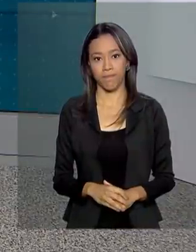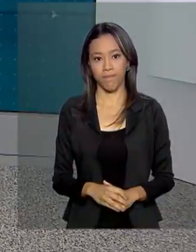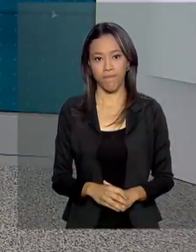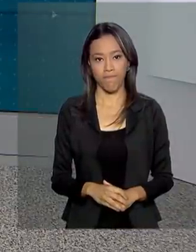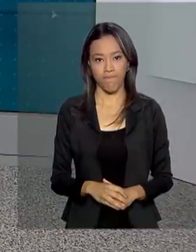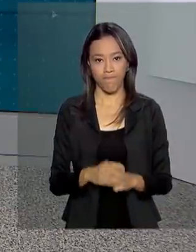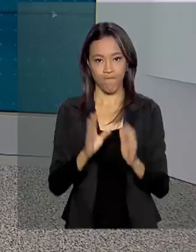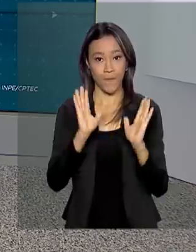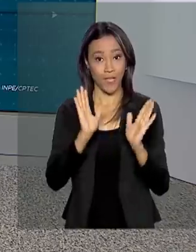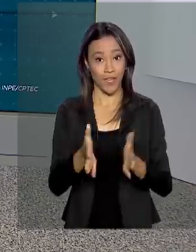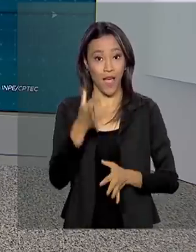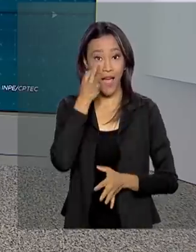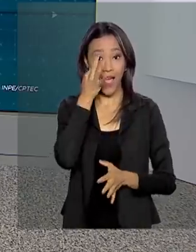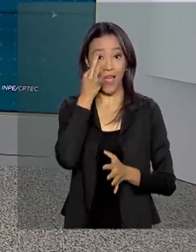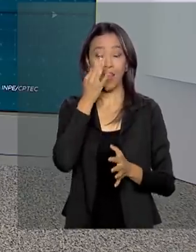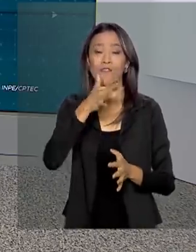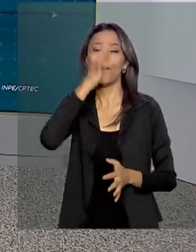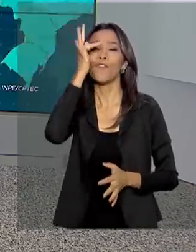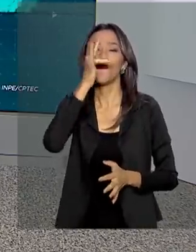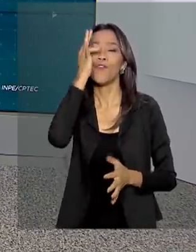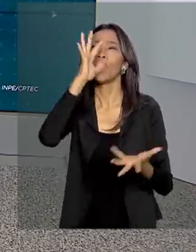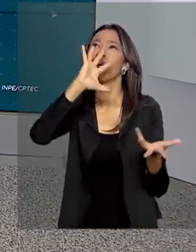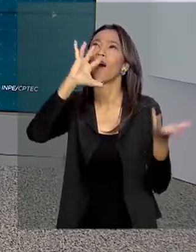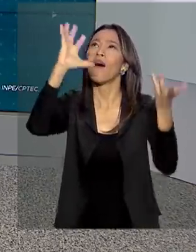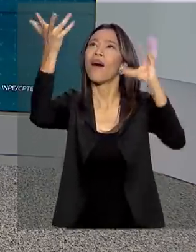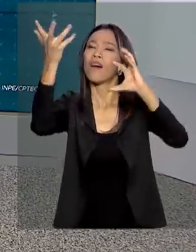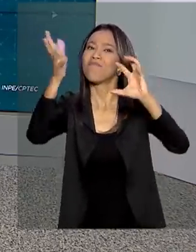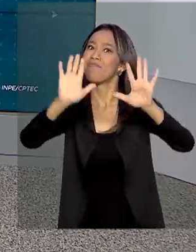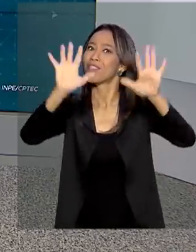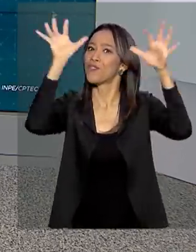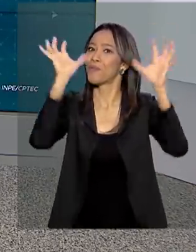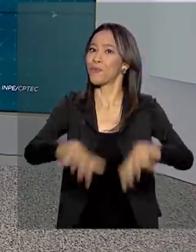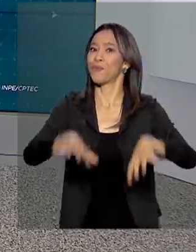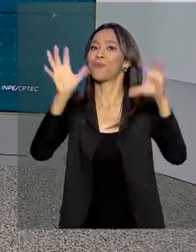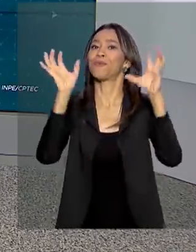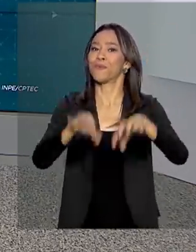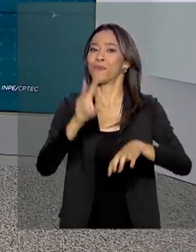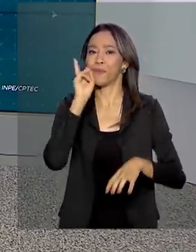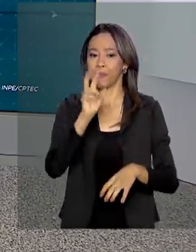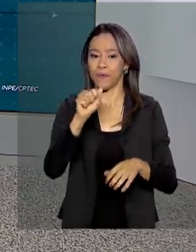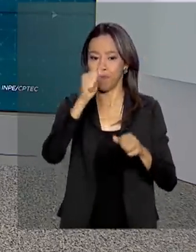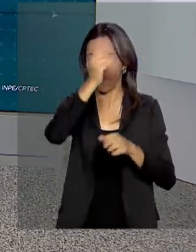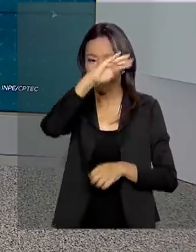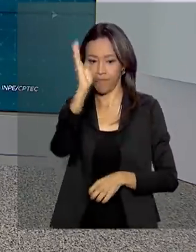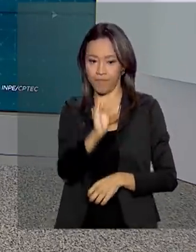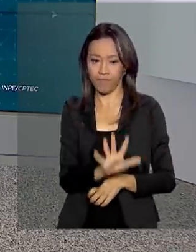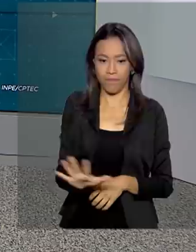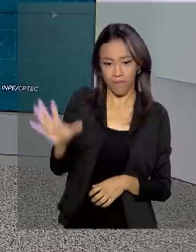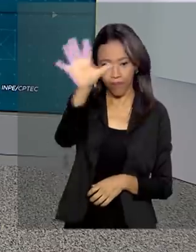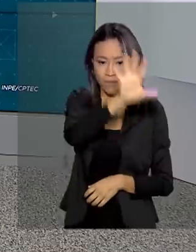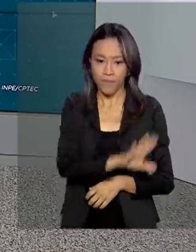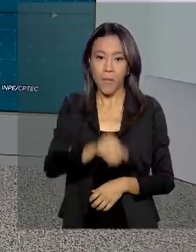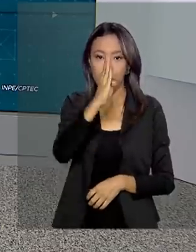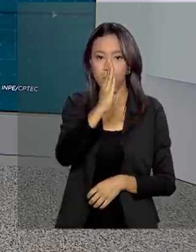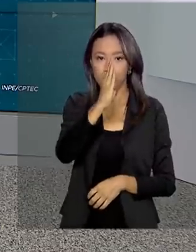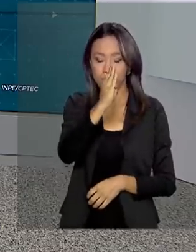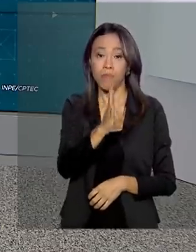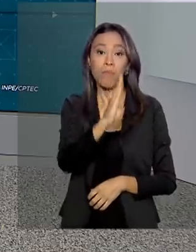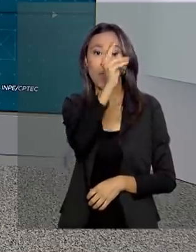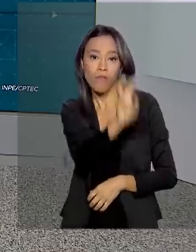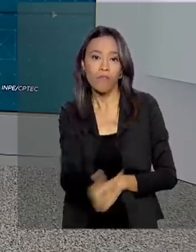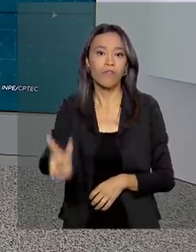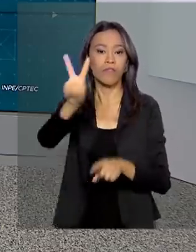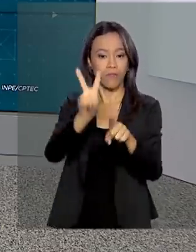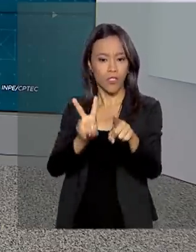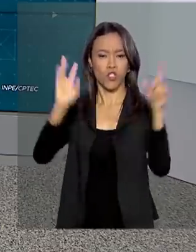estamos na primavera e com muita chuva caindo do céu vamos ao nosso mapa em boa vista possibilidade